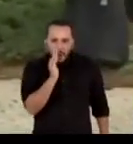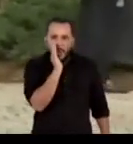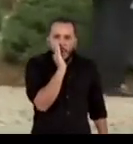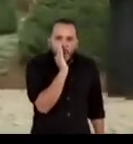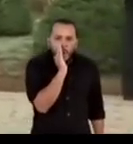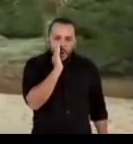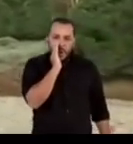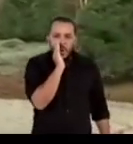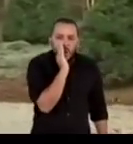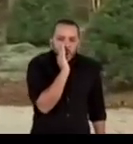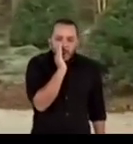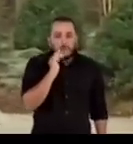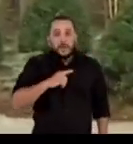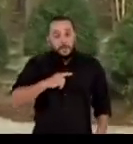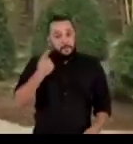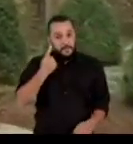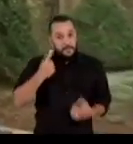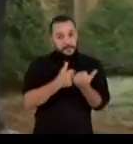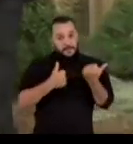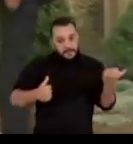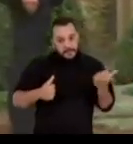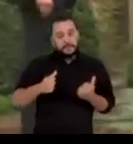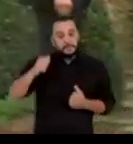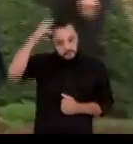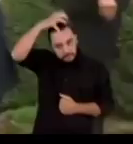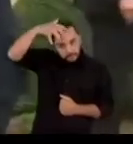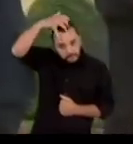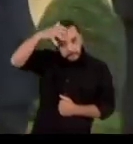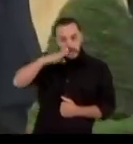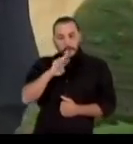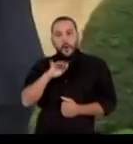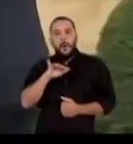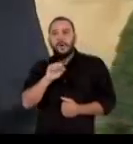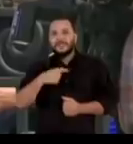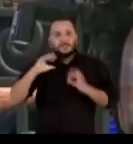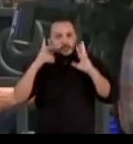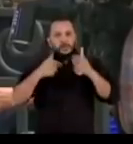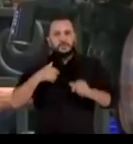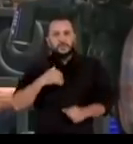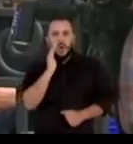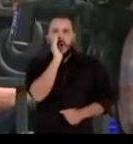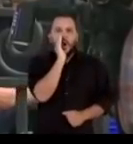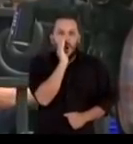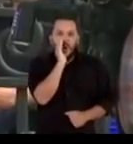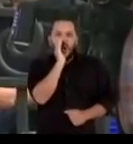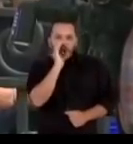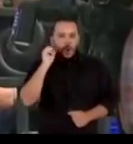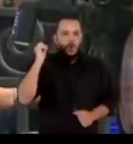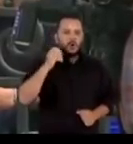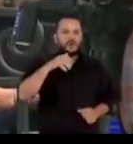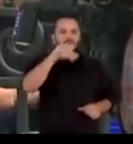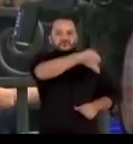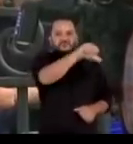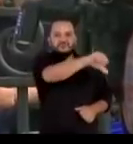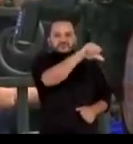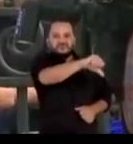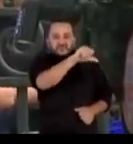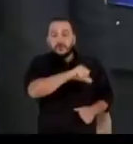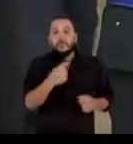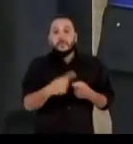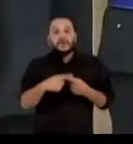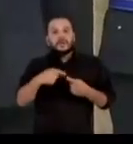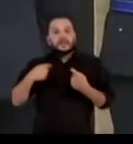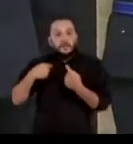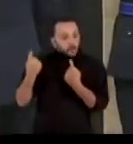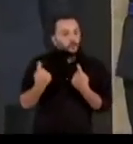O primeiro-ministro britânico Boris Johnson foi recebido com vaias e sob protestos por cidadãos britânicos contra o